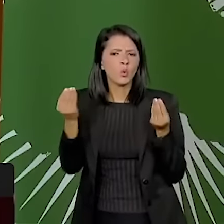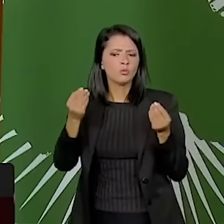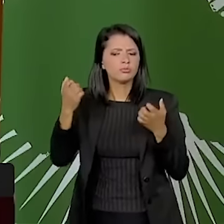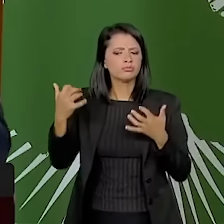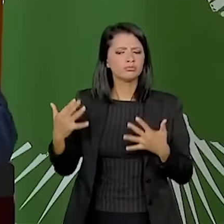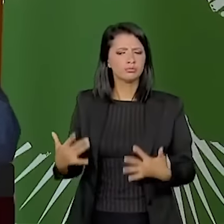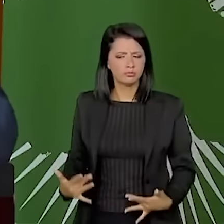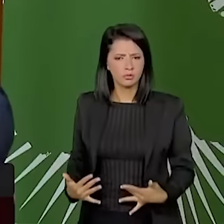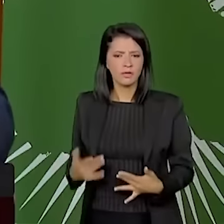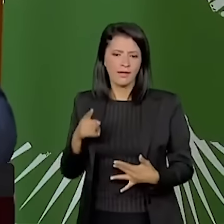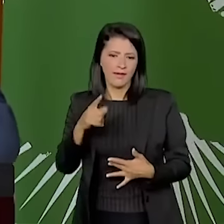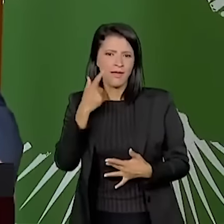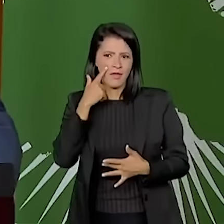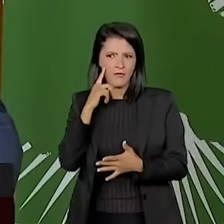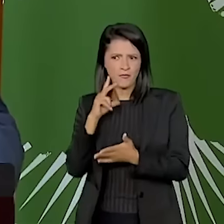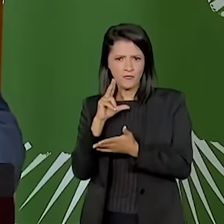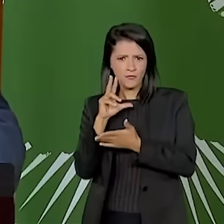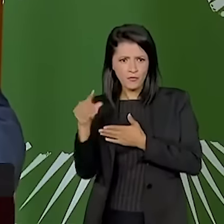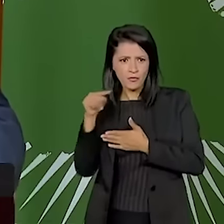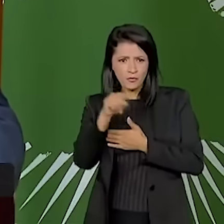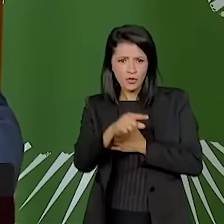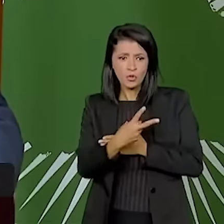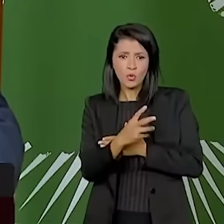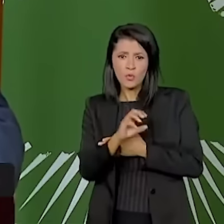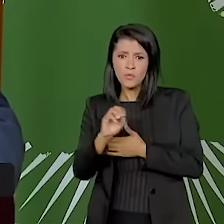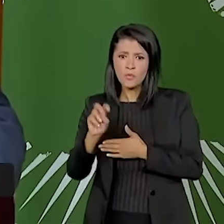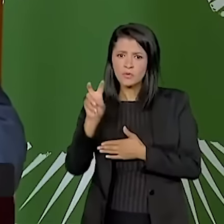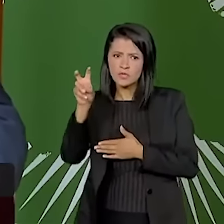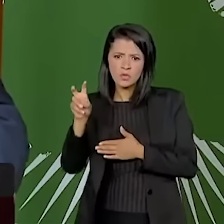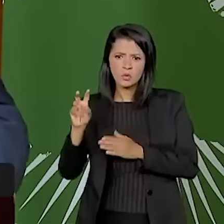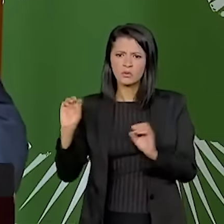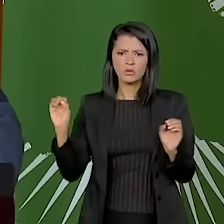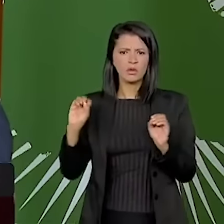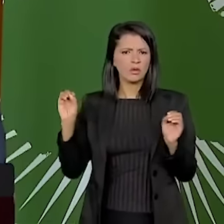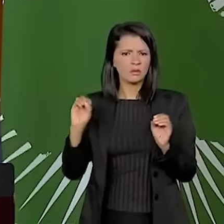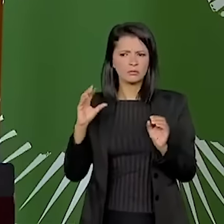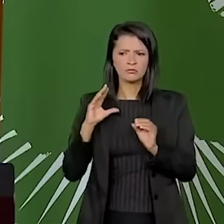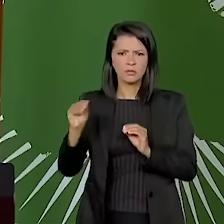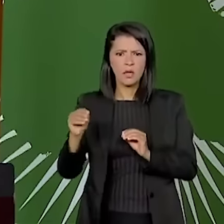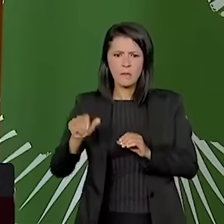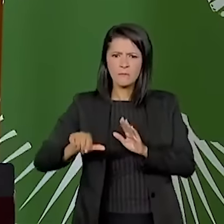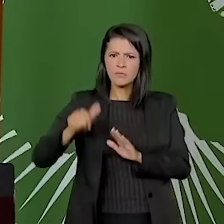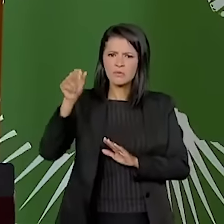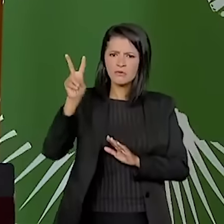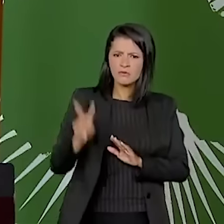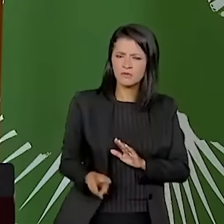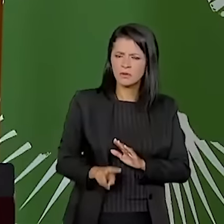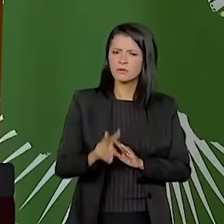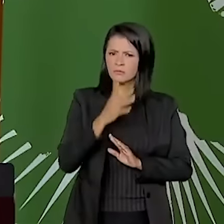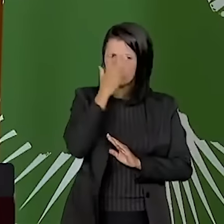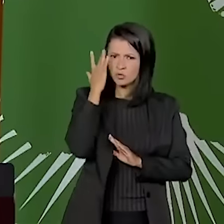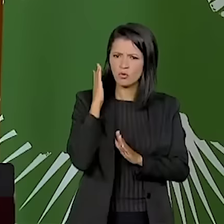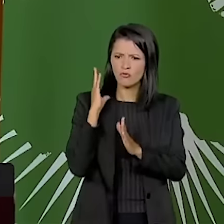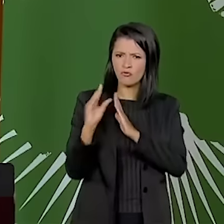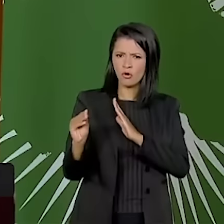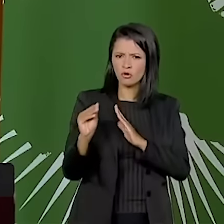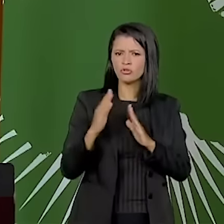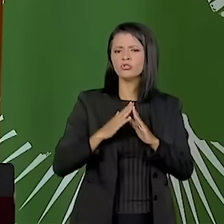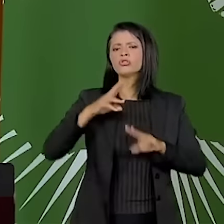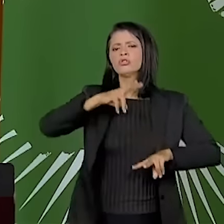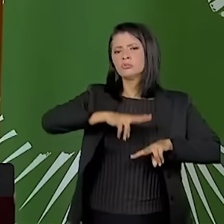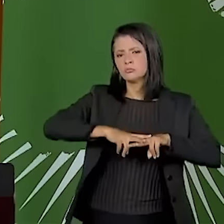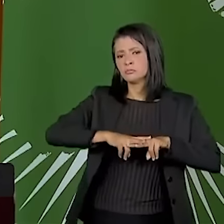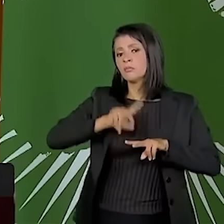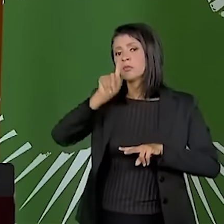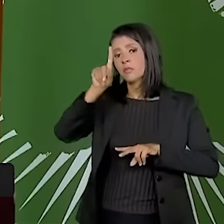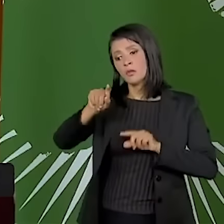Nós fugimos desses presídios desde 2005, a primeira vez que foge, sabe, as pessoas de um presídio. Isso significa que